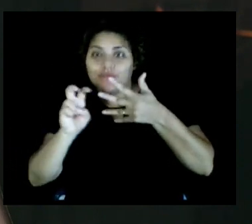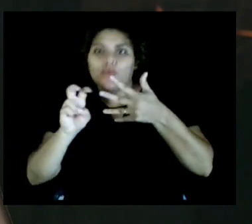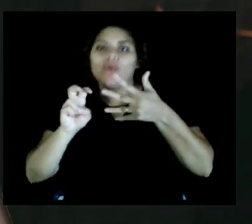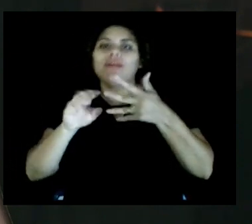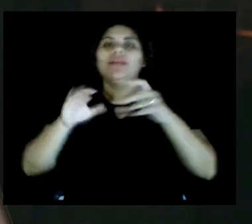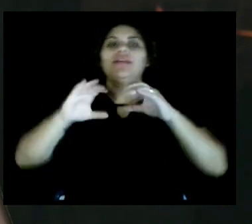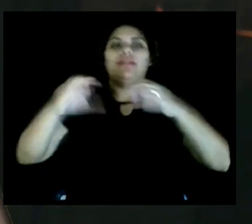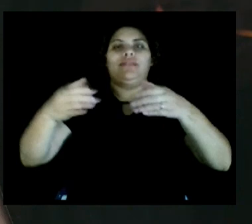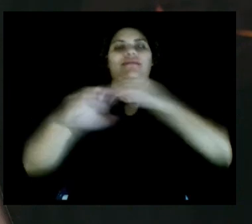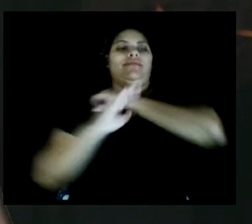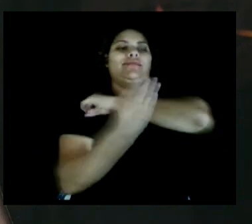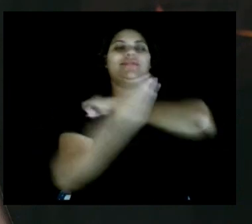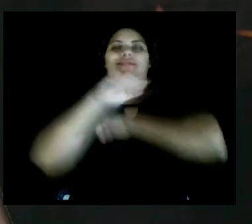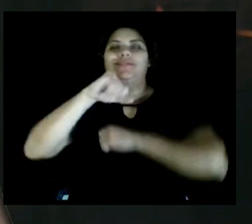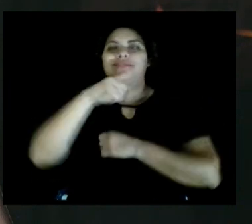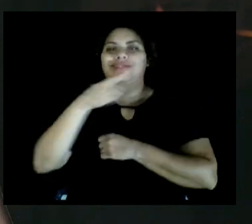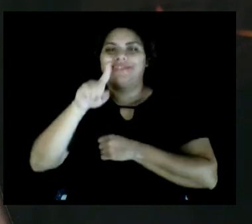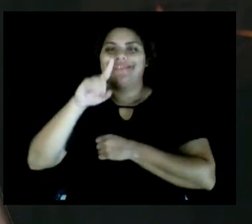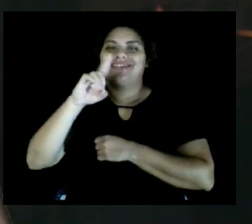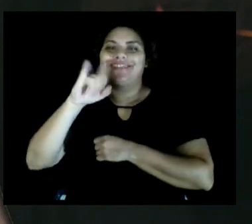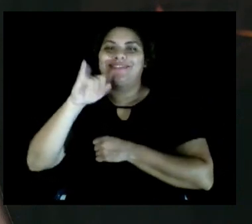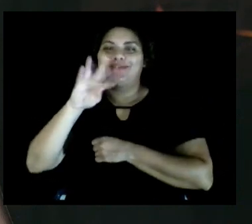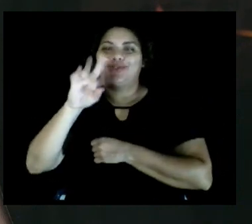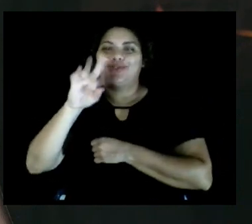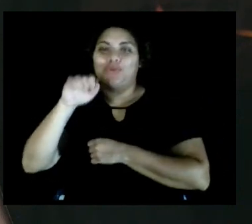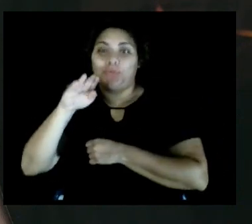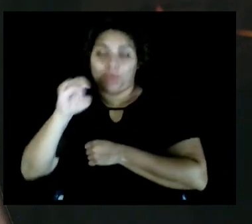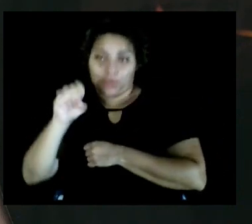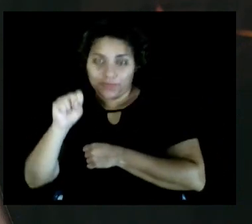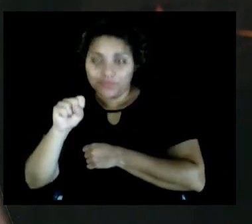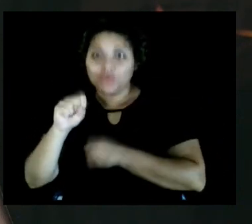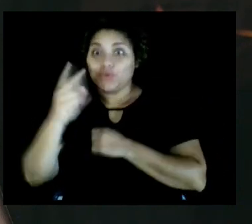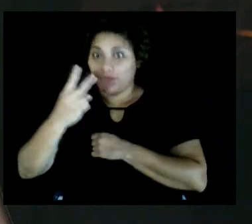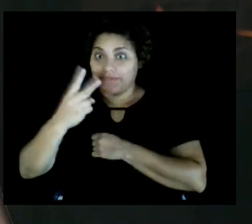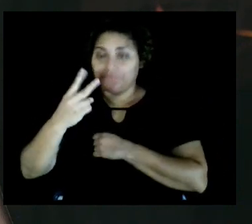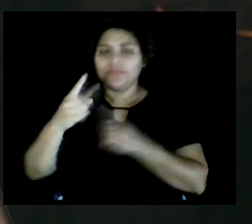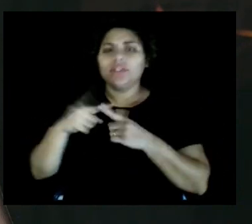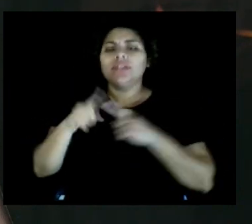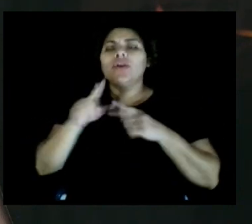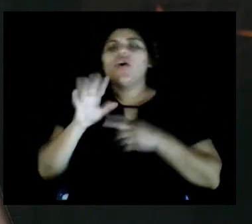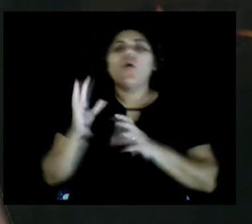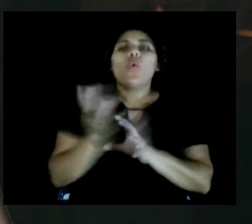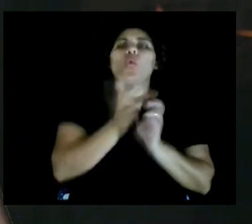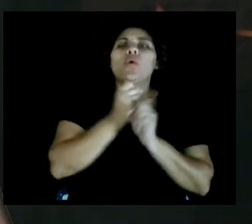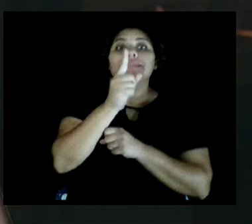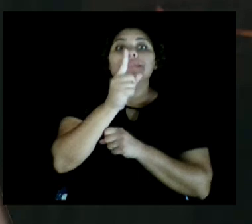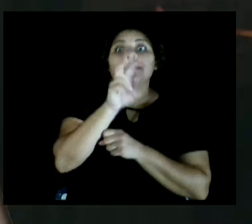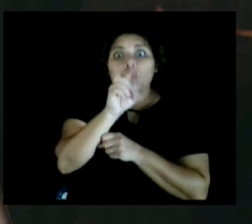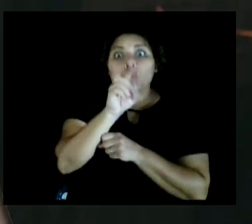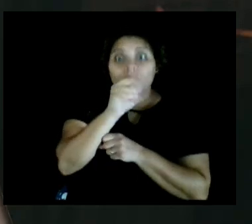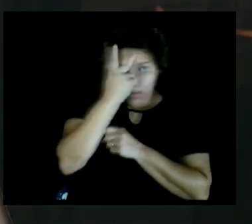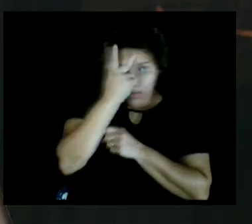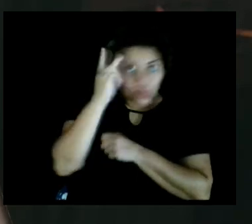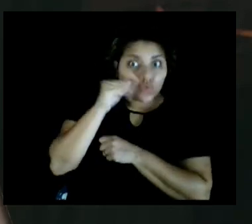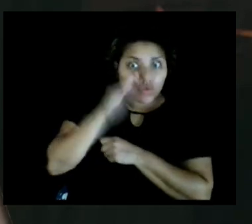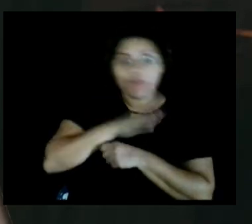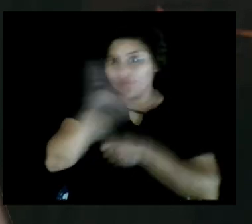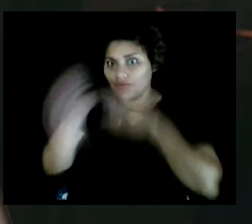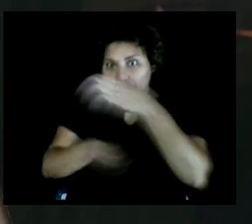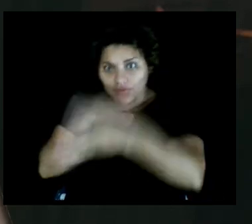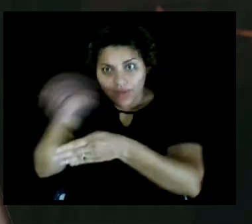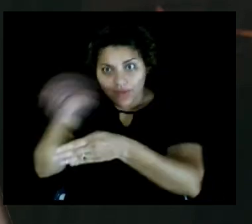menos 150 agentes de saúde e funcionários da empresa Impacto Controle de Pragas, divididos em